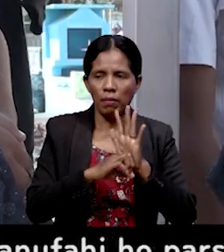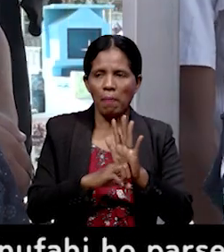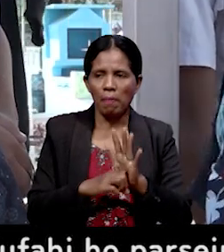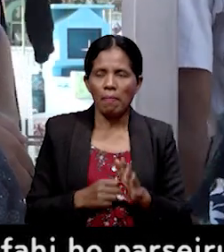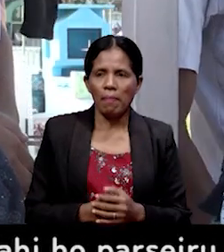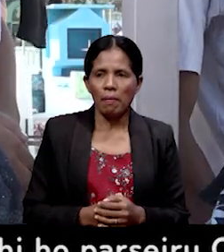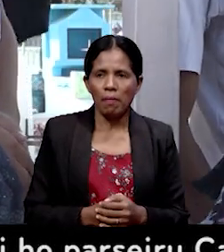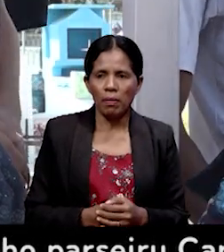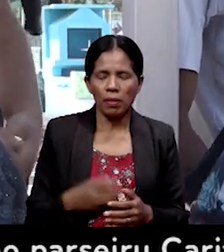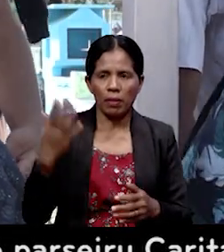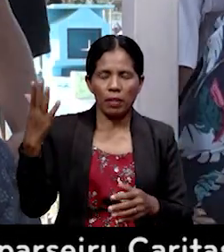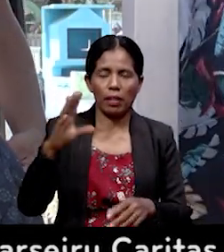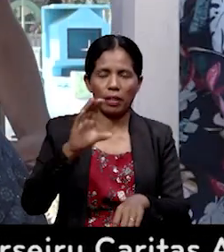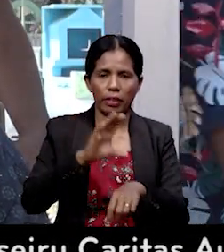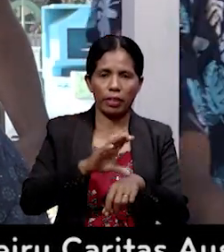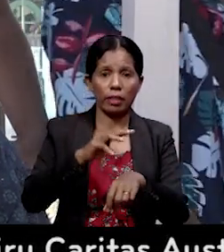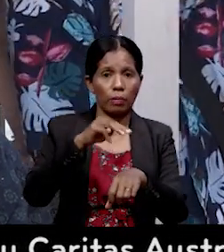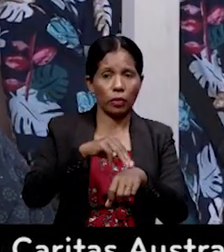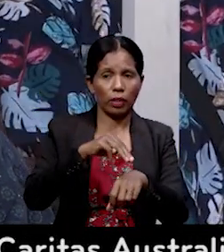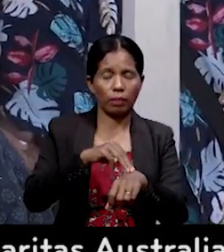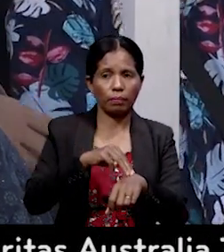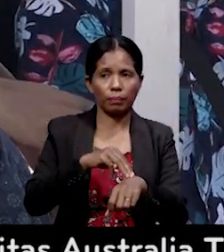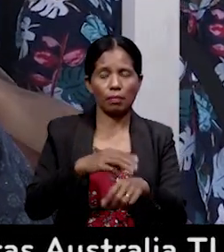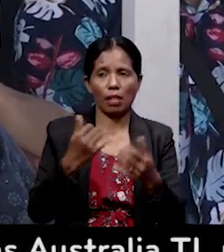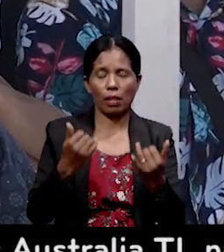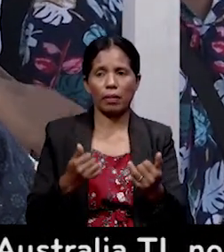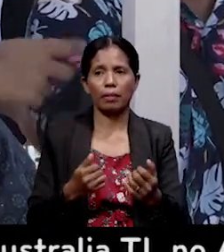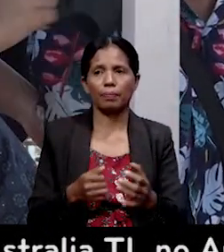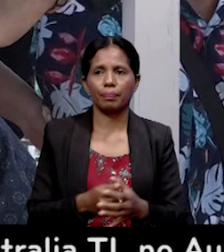a Motael não é ainda o lugar. Agora nós monumento ainda está